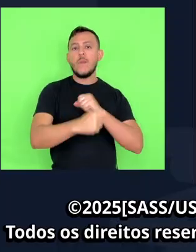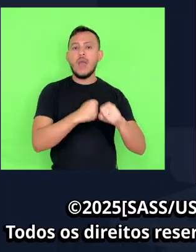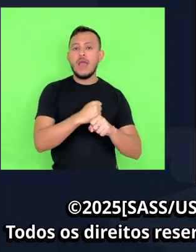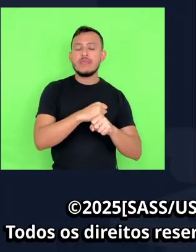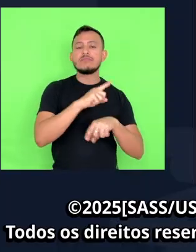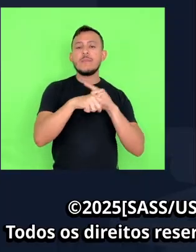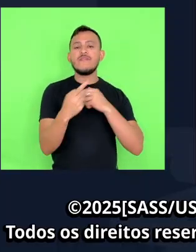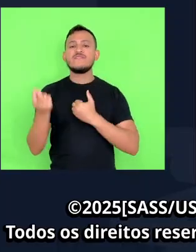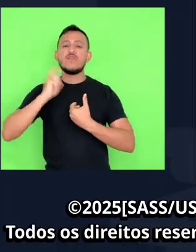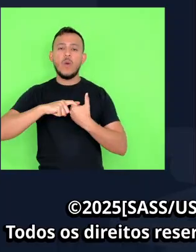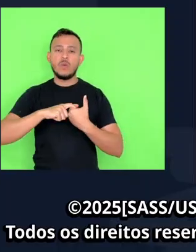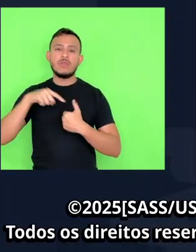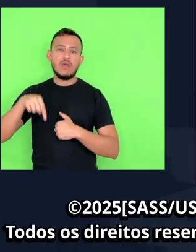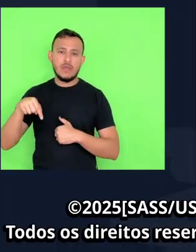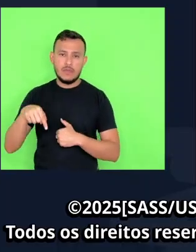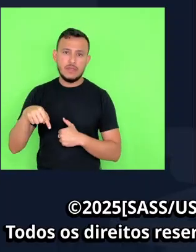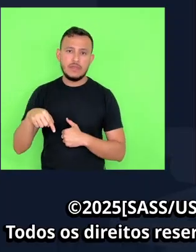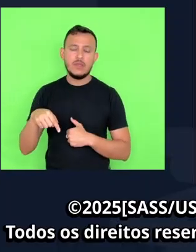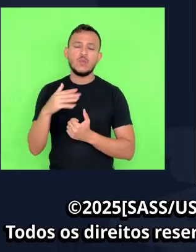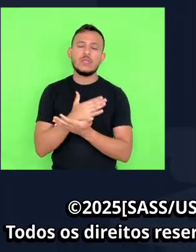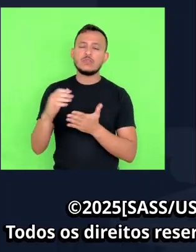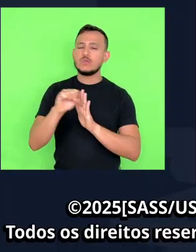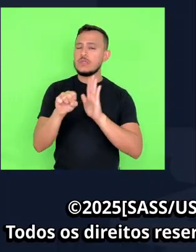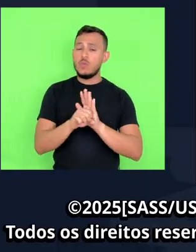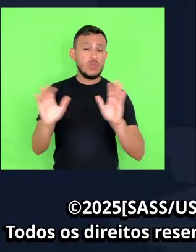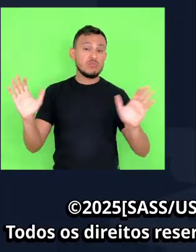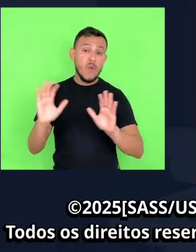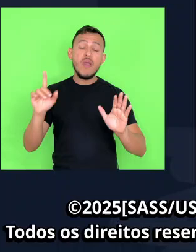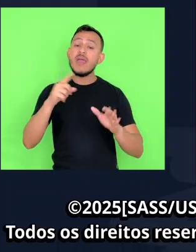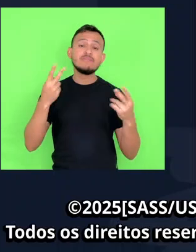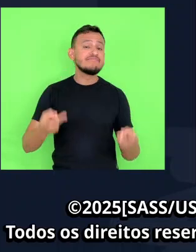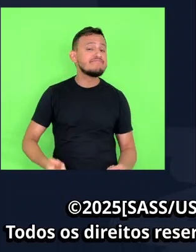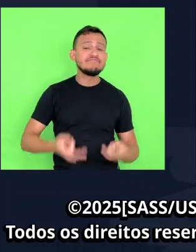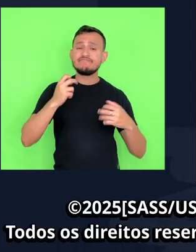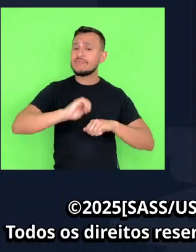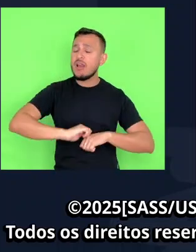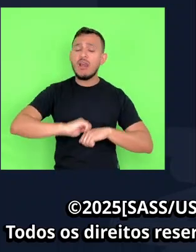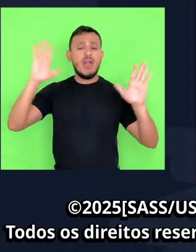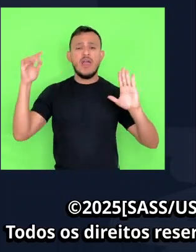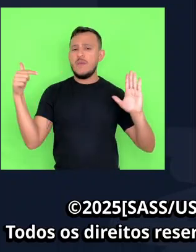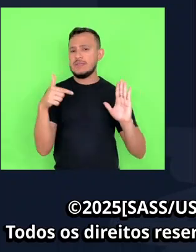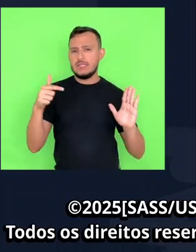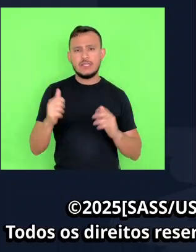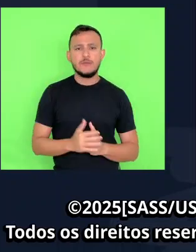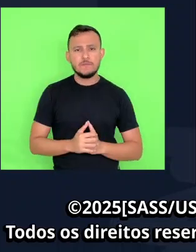depois volta aos níveis de início do século. Não, é nítido essa ascensão,